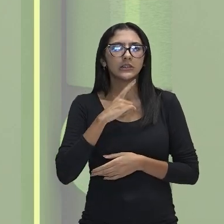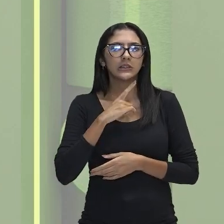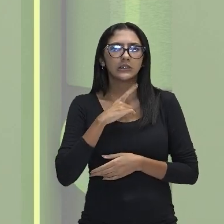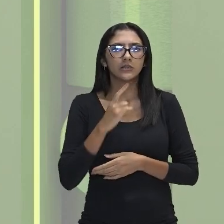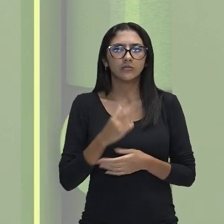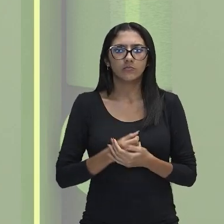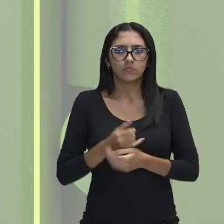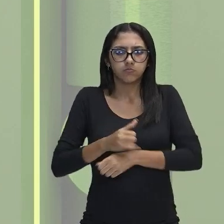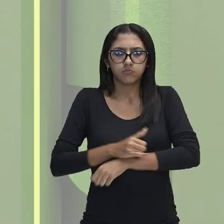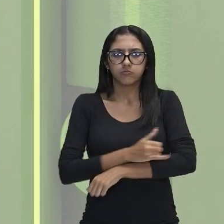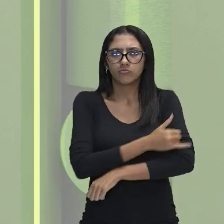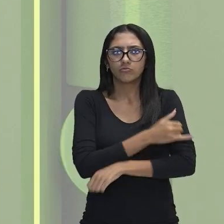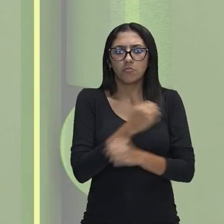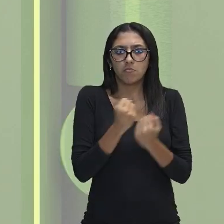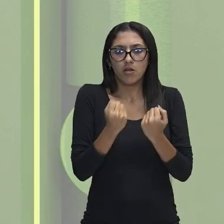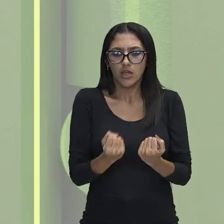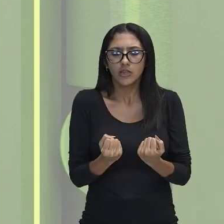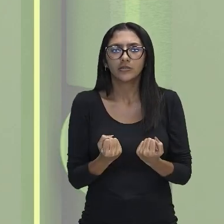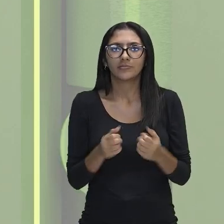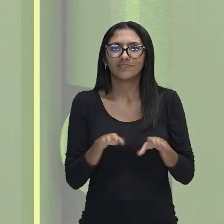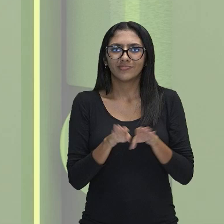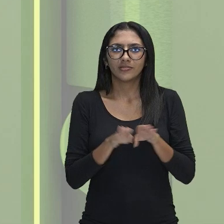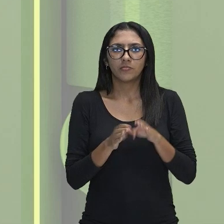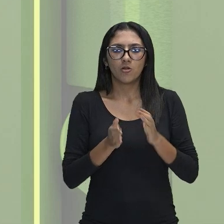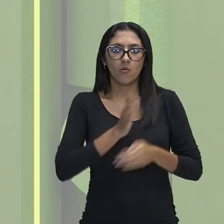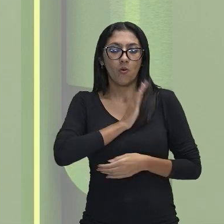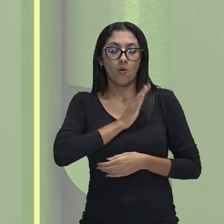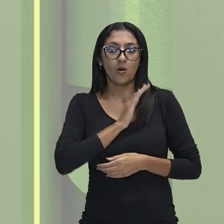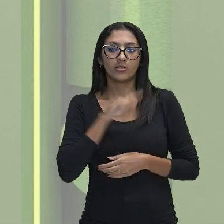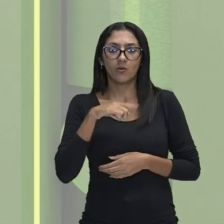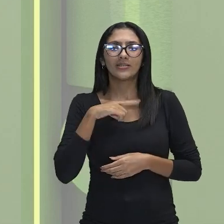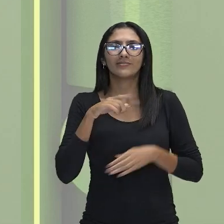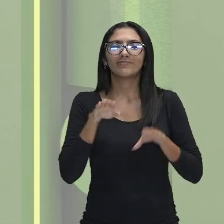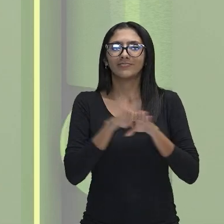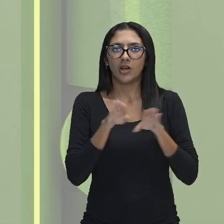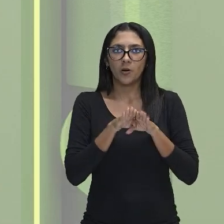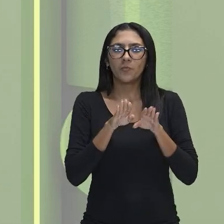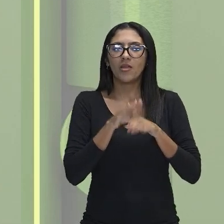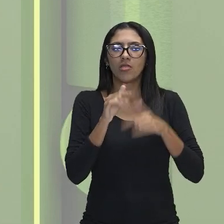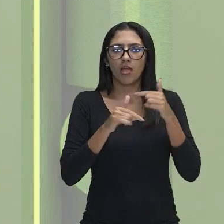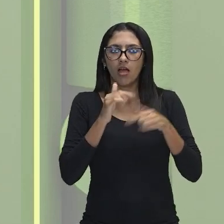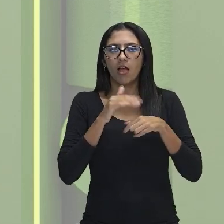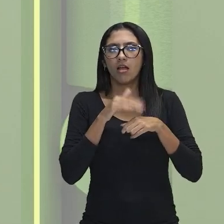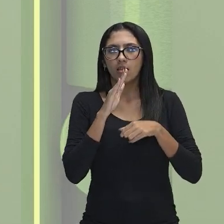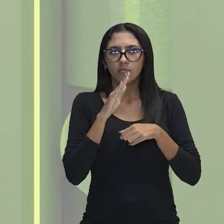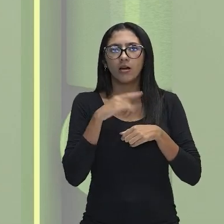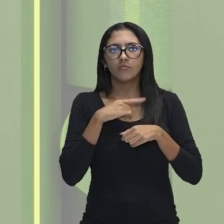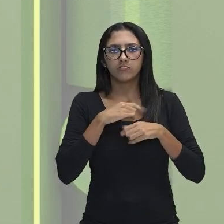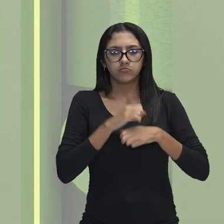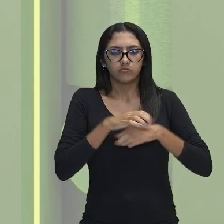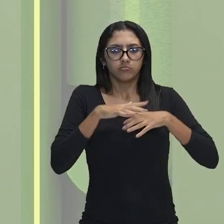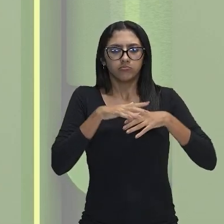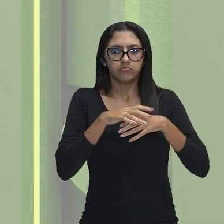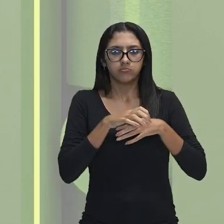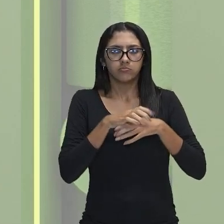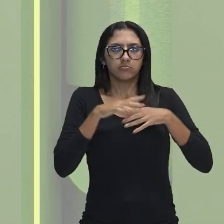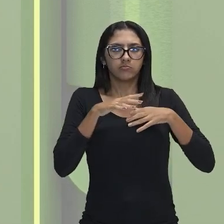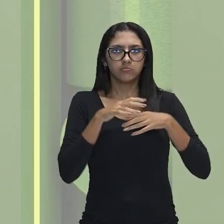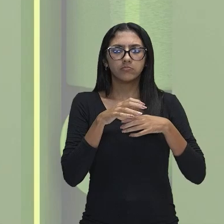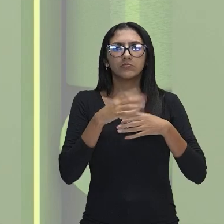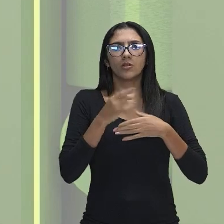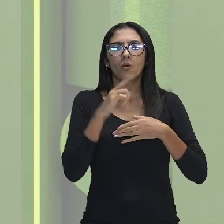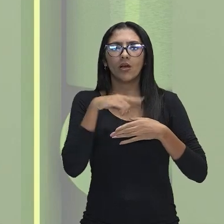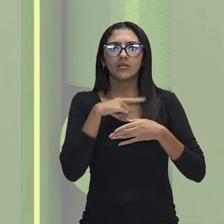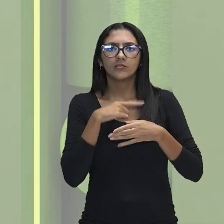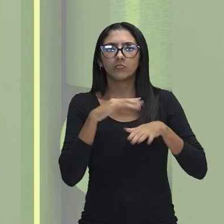nosso peso, mais esforço ele irá fazer também. Então, a arritmia cardíaca é por